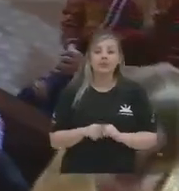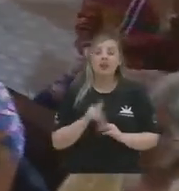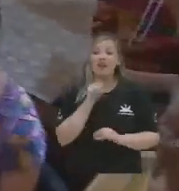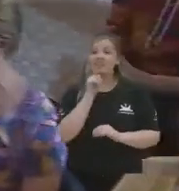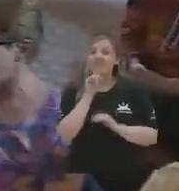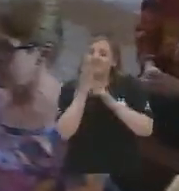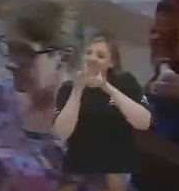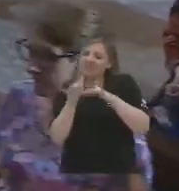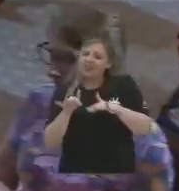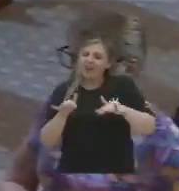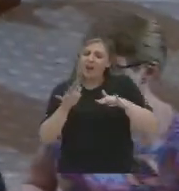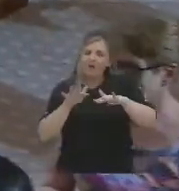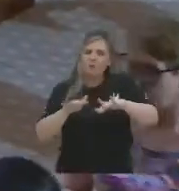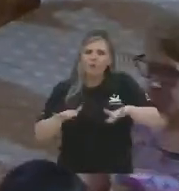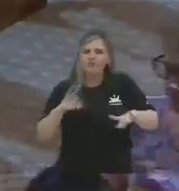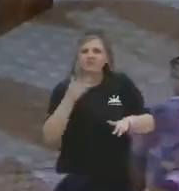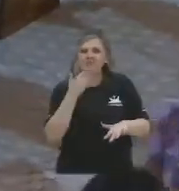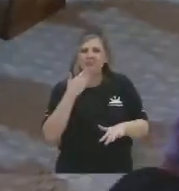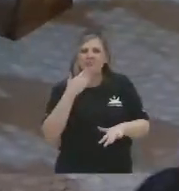poço,